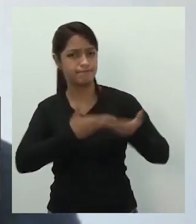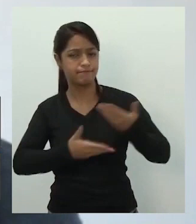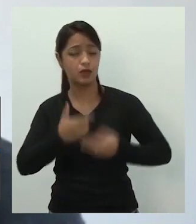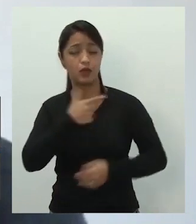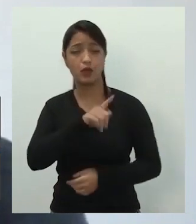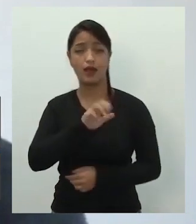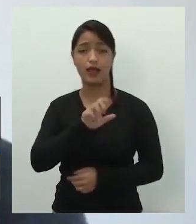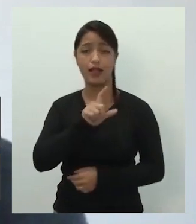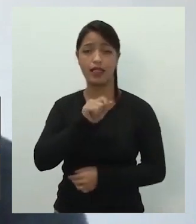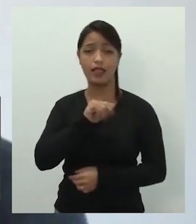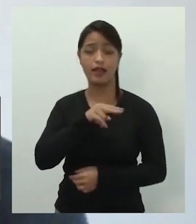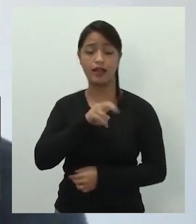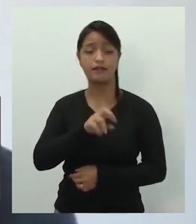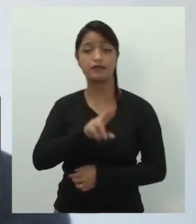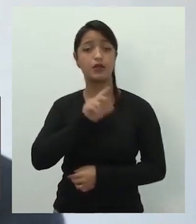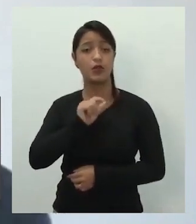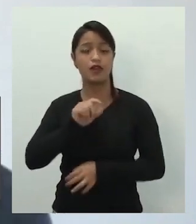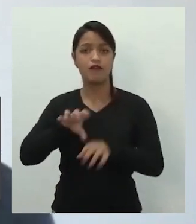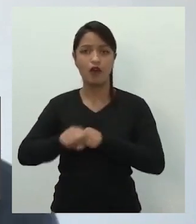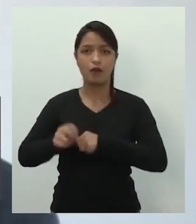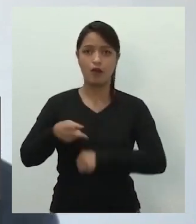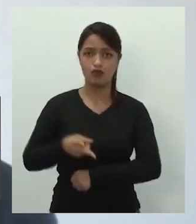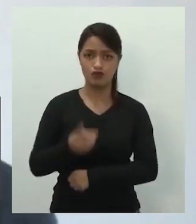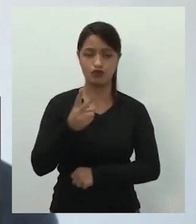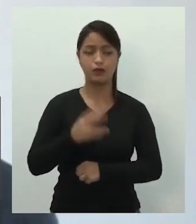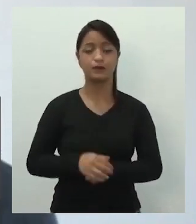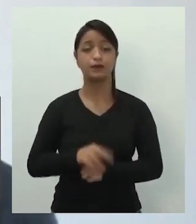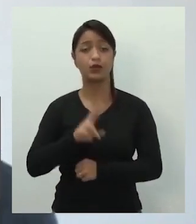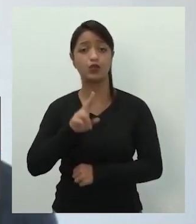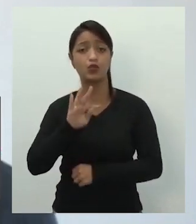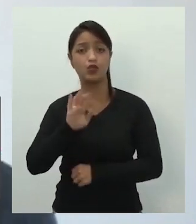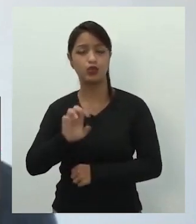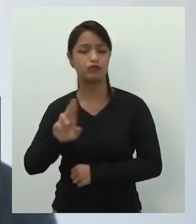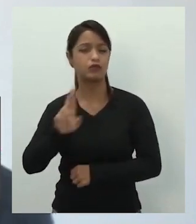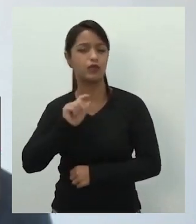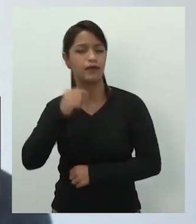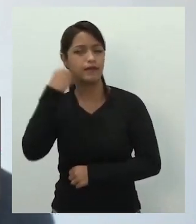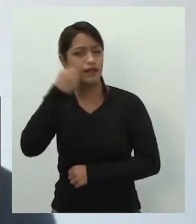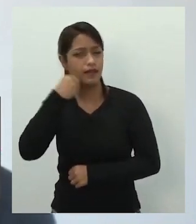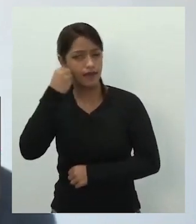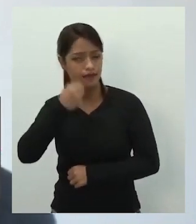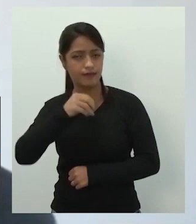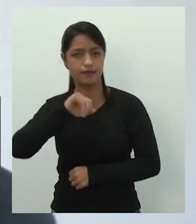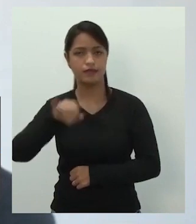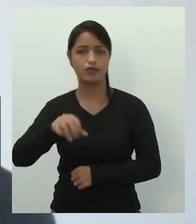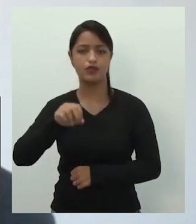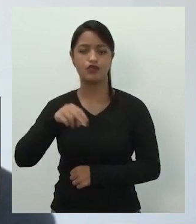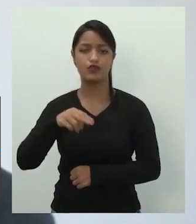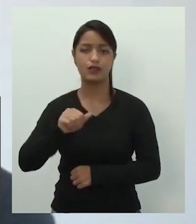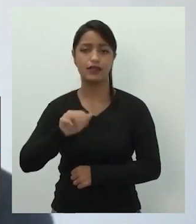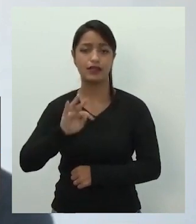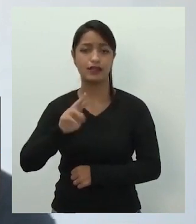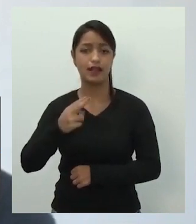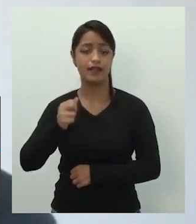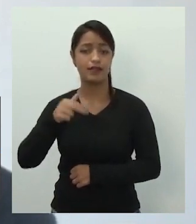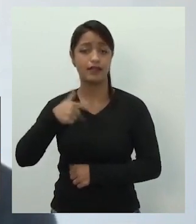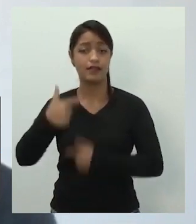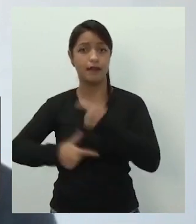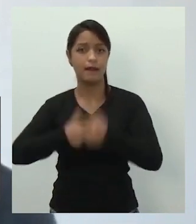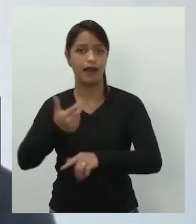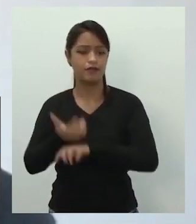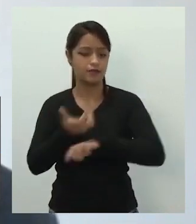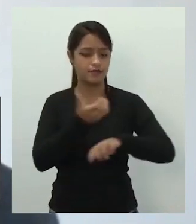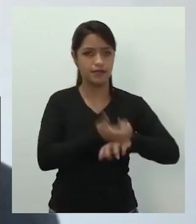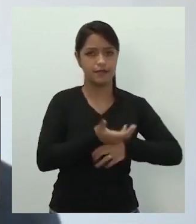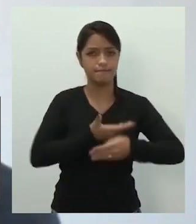Jailson, diferenciar nossas aulas, professora Ruth, experiências, professor Jonathan, trabalho interdisciplinar e conhecimento, professor